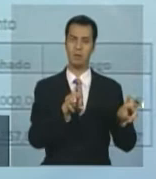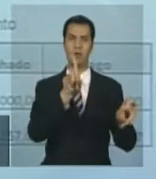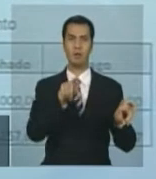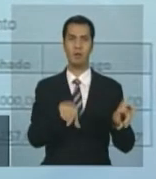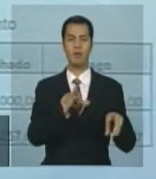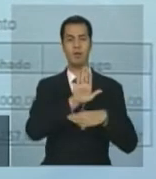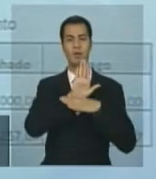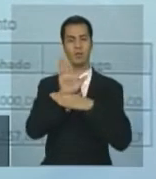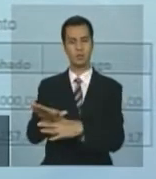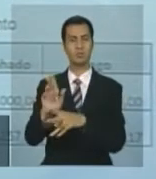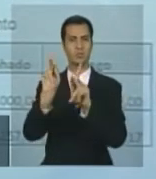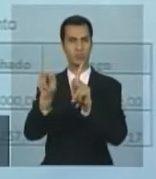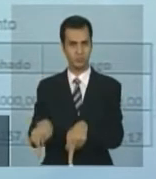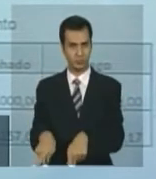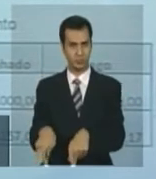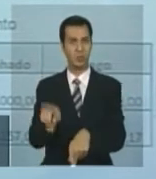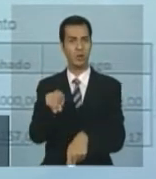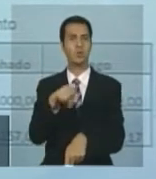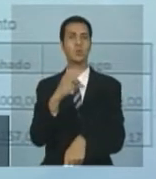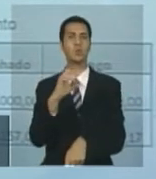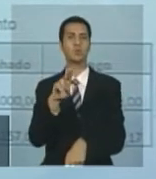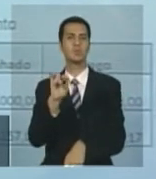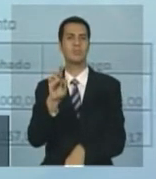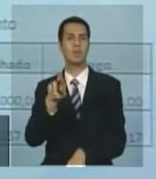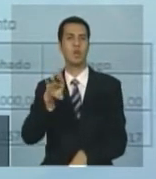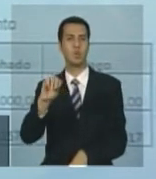repito, são despesas de custeio,